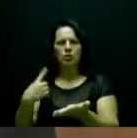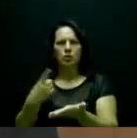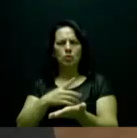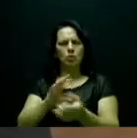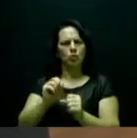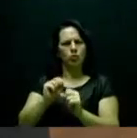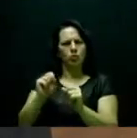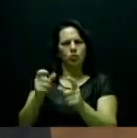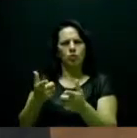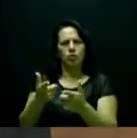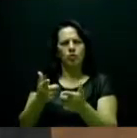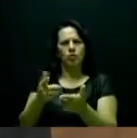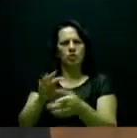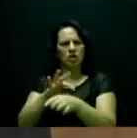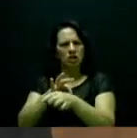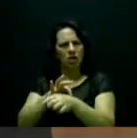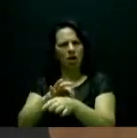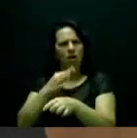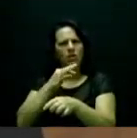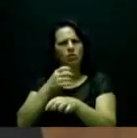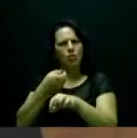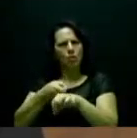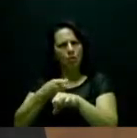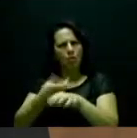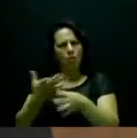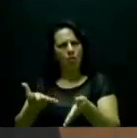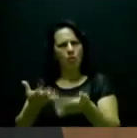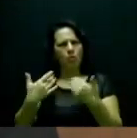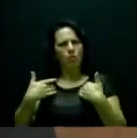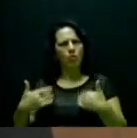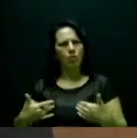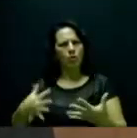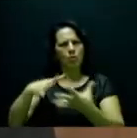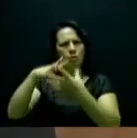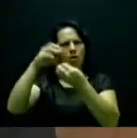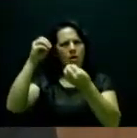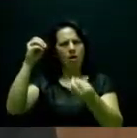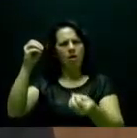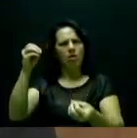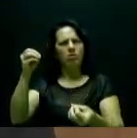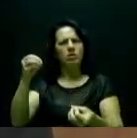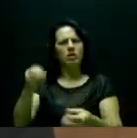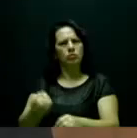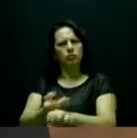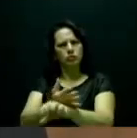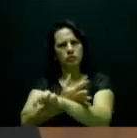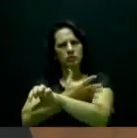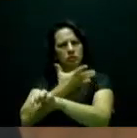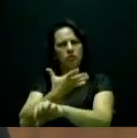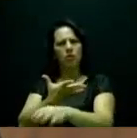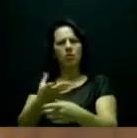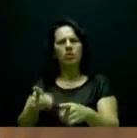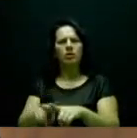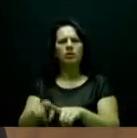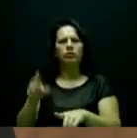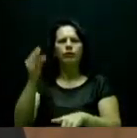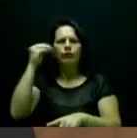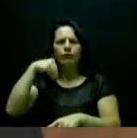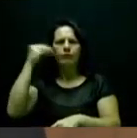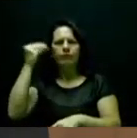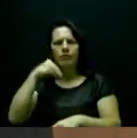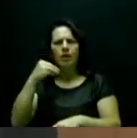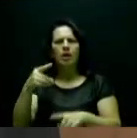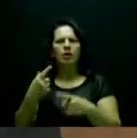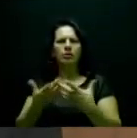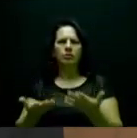super-heróis. Nós também somos feitos de carne e osso. Nós temos um composto de corpo, alma e espírito. Nós temos as nossas emoções, nós temos as nossas fraquezas. E é